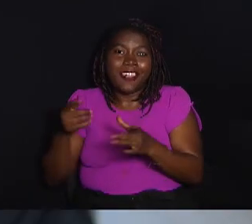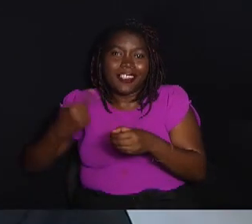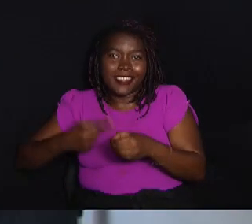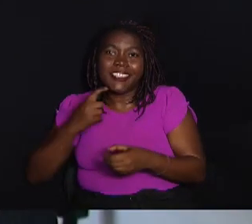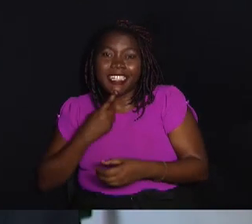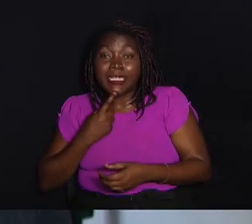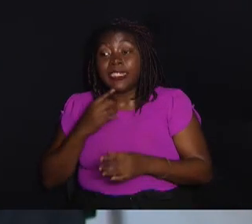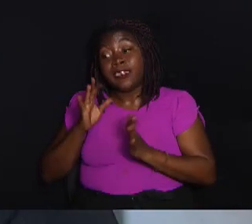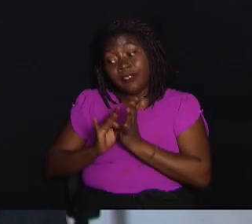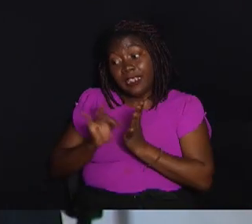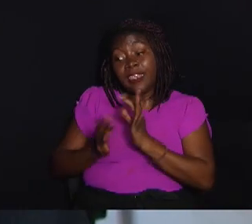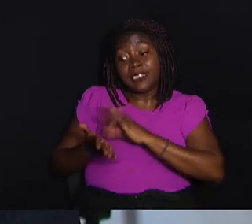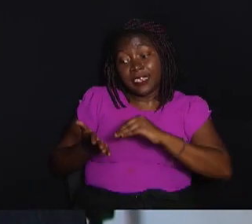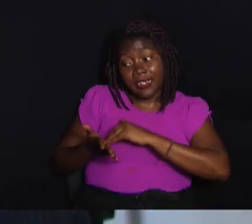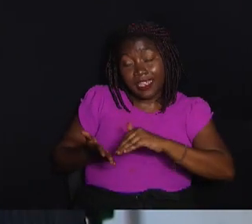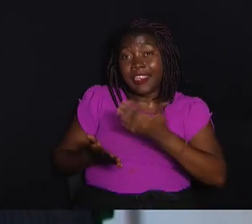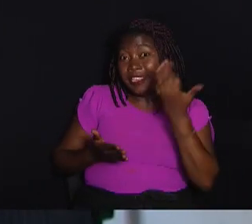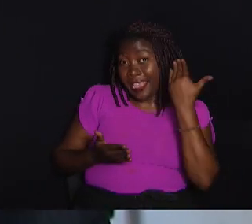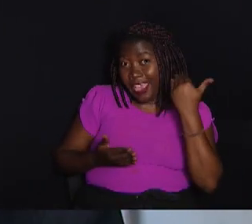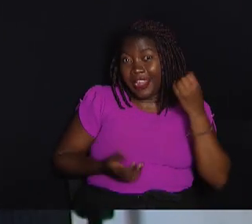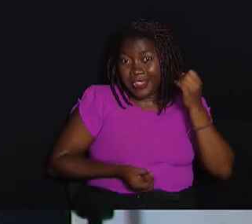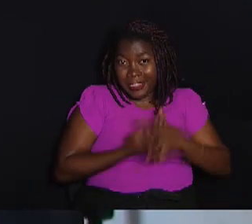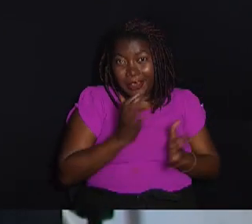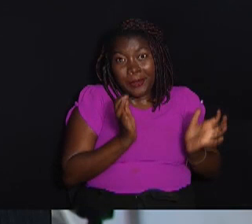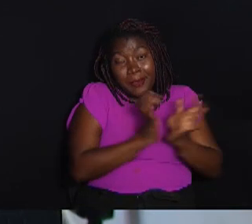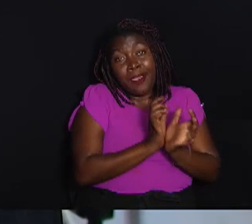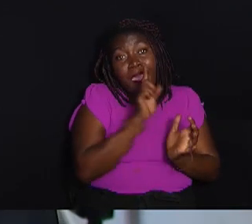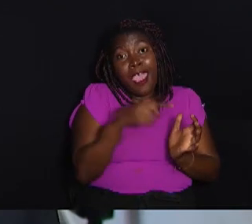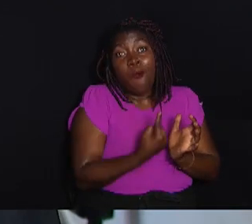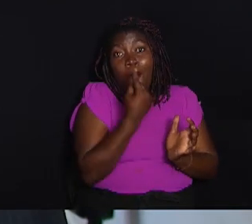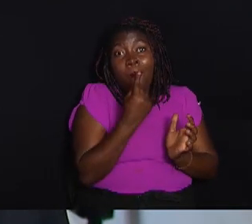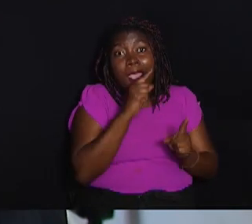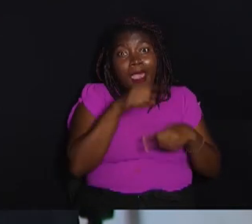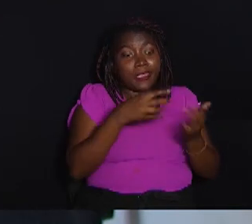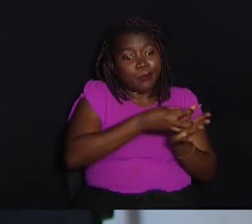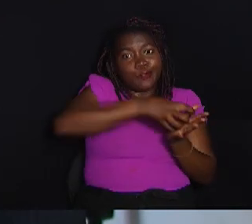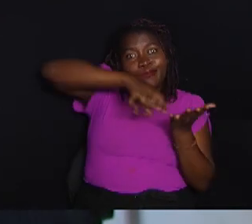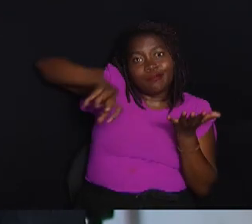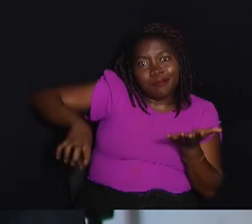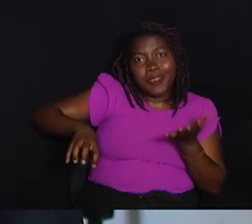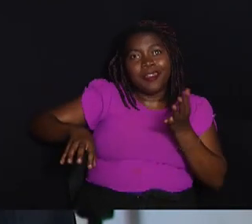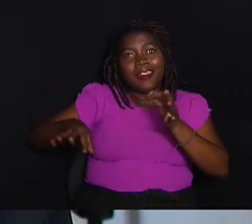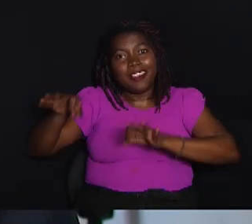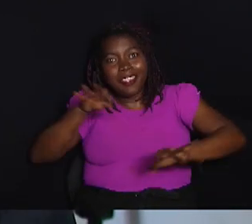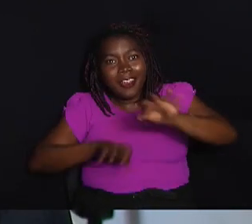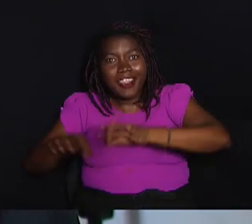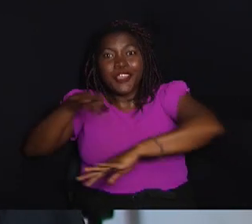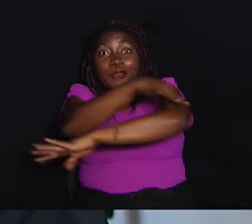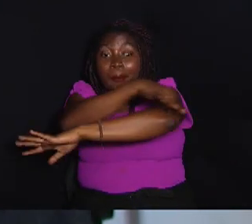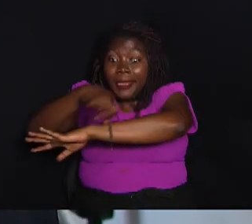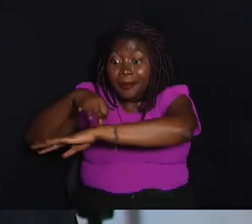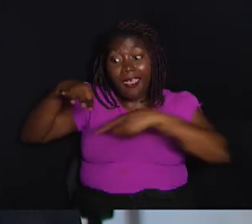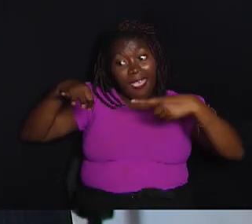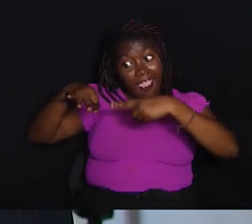secretaria na época que a gente Instalou a comissão era uma só depois ela foi desmembrada em planejamento e urbanismo né então o grande foco é o urbanismo que